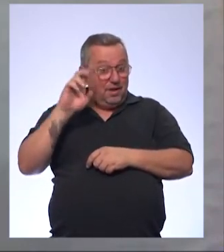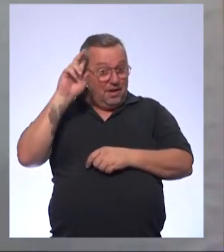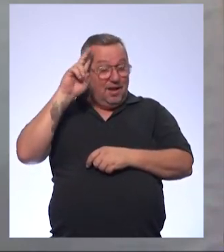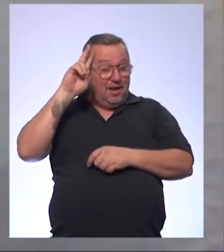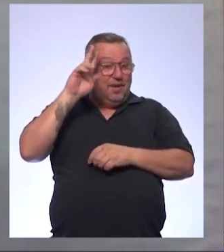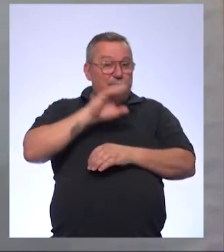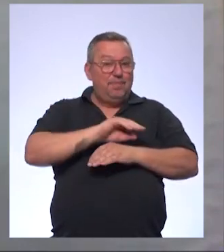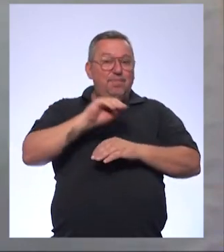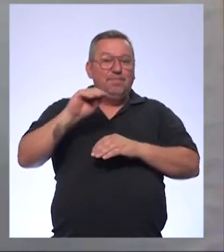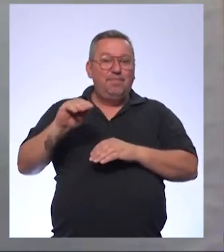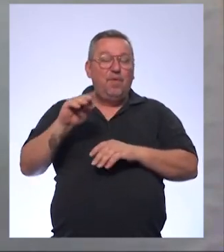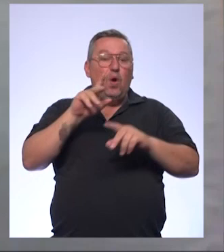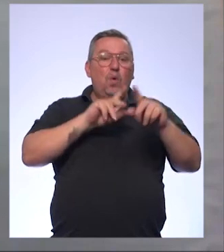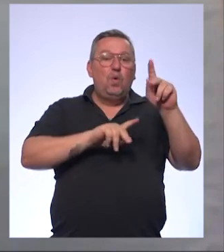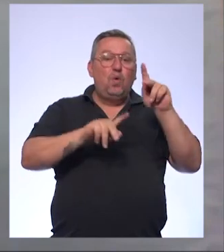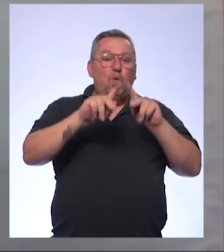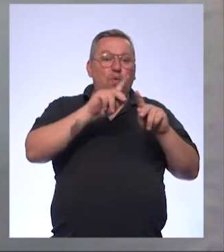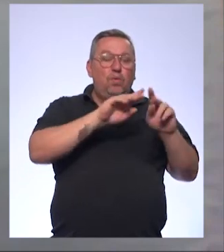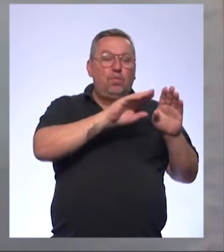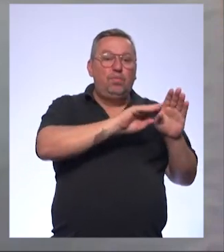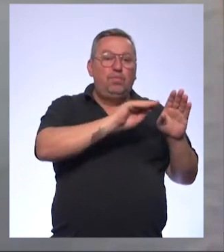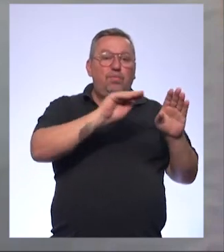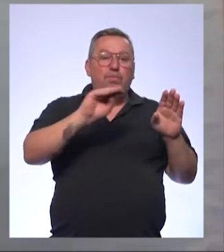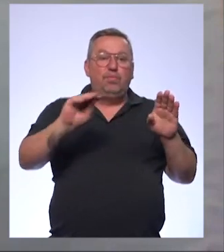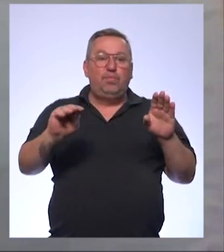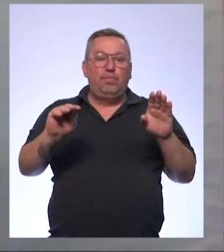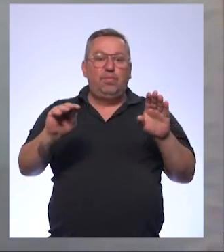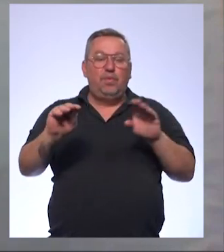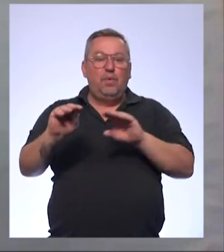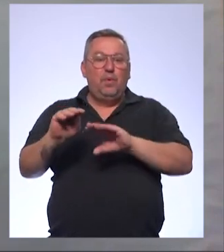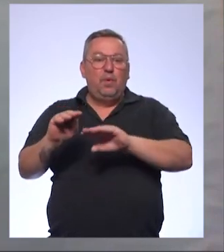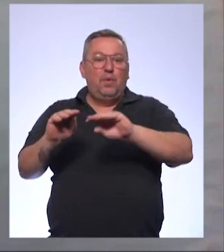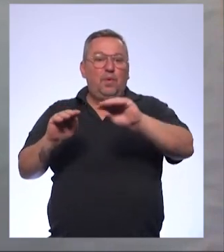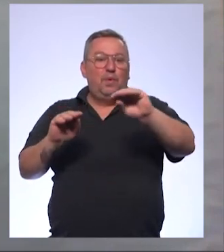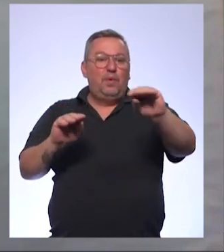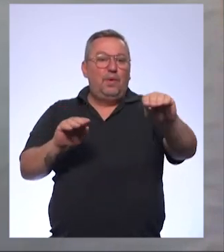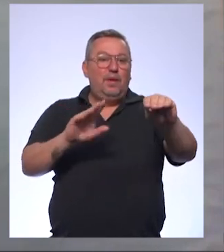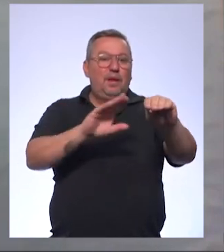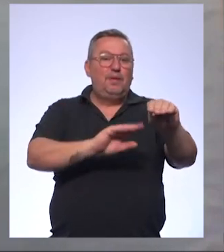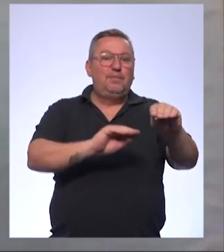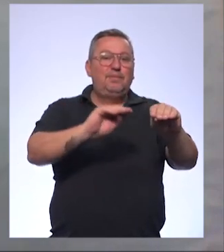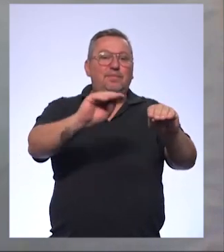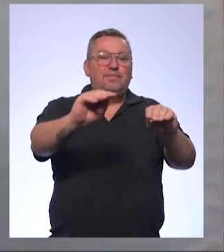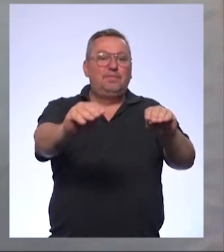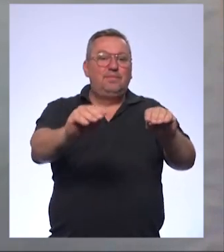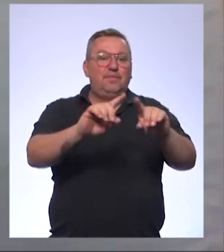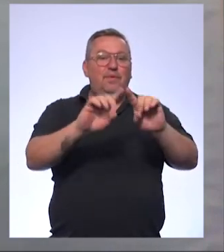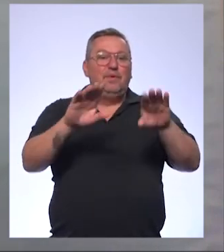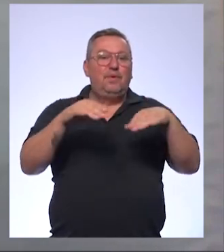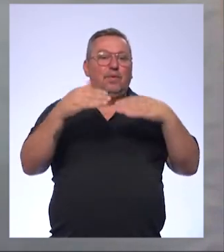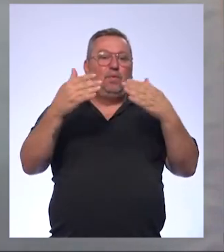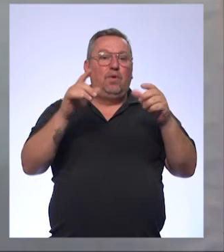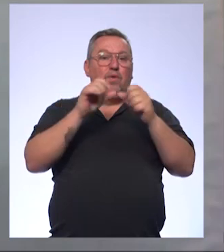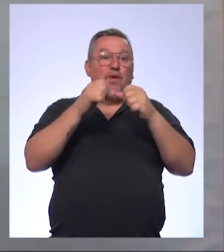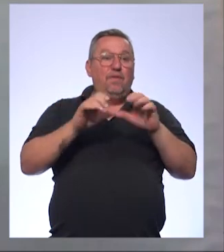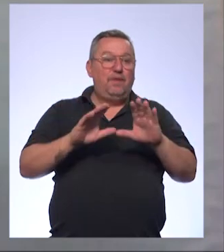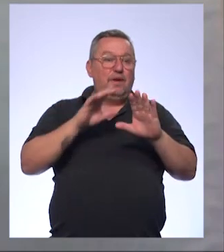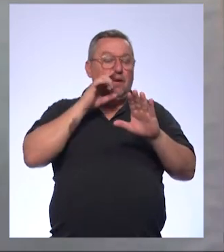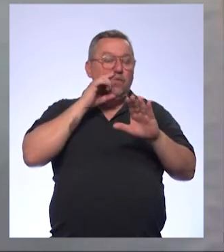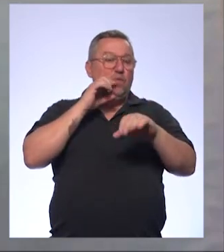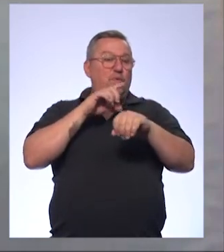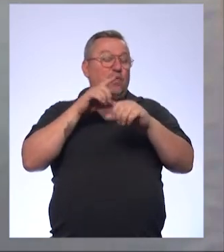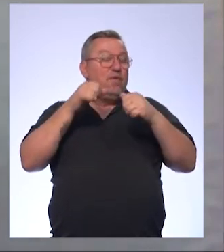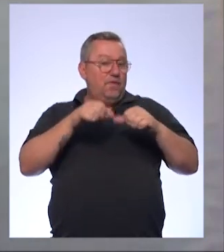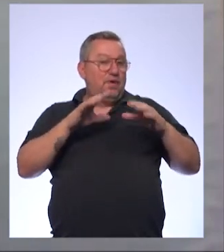são aqueles povos que vão migrando, né? Ou enquanto o sedentário ele fixa morada,